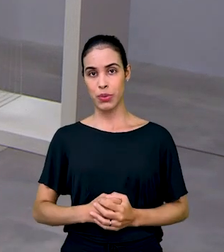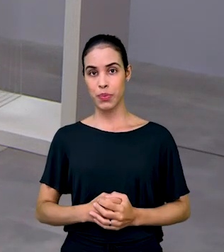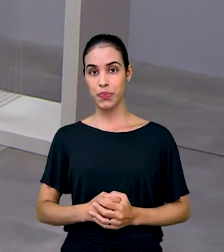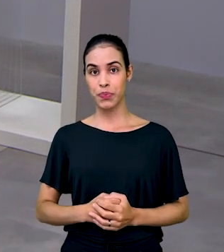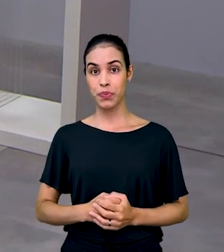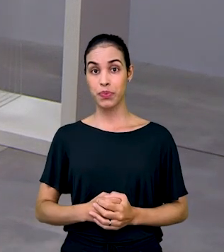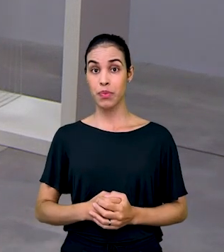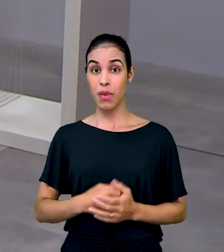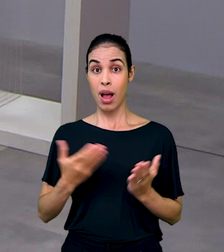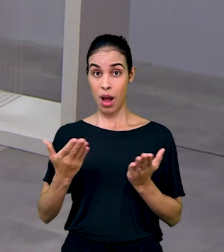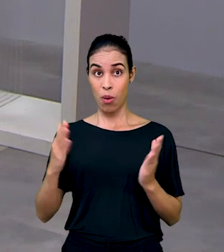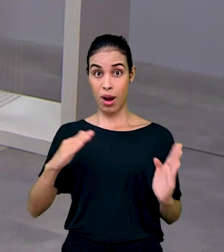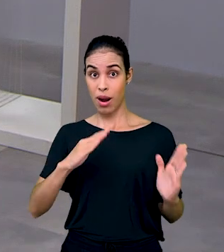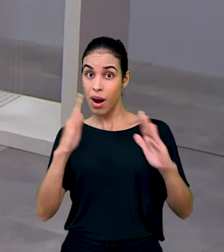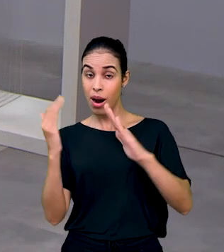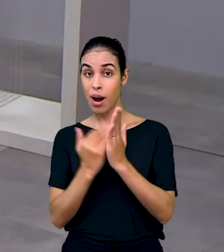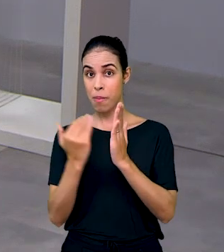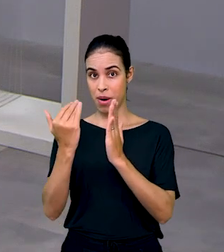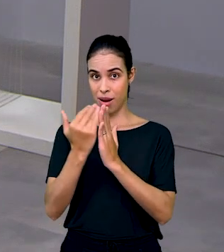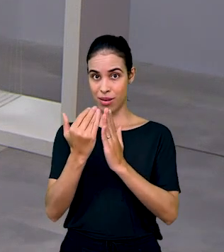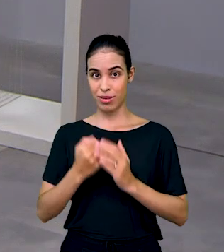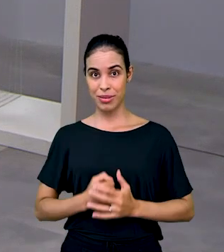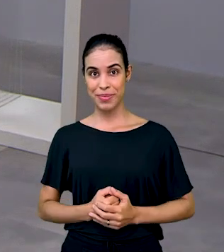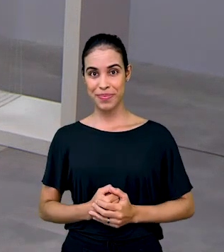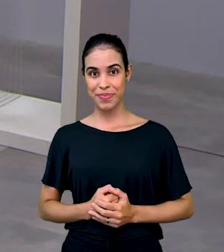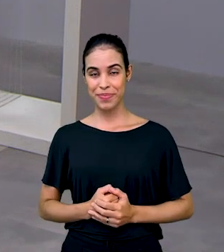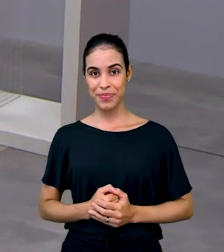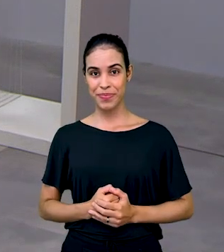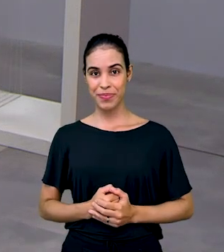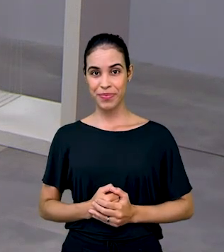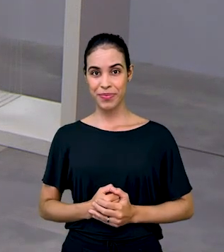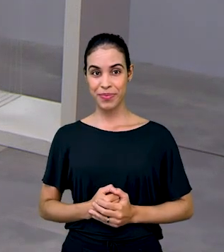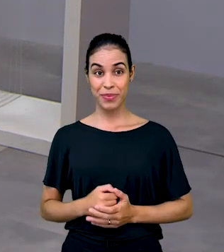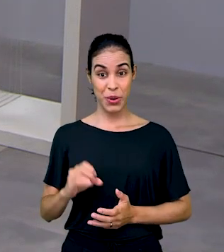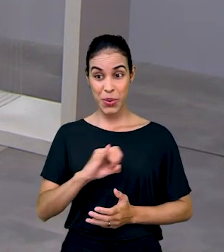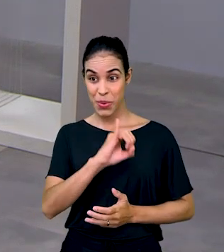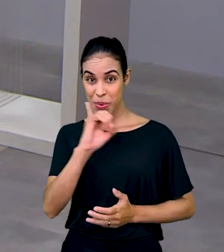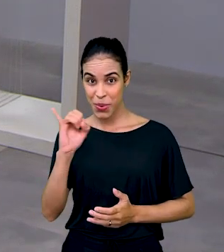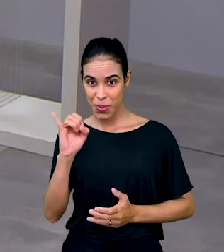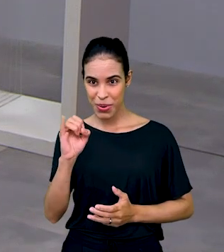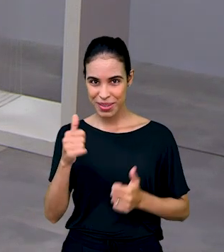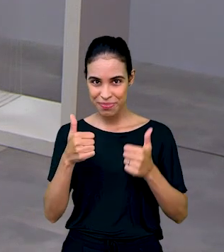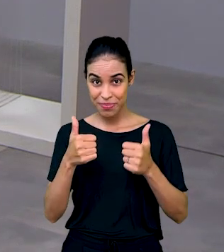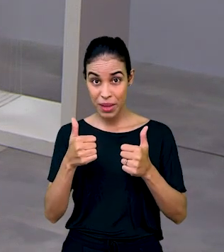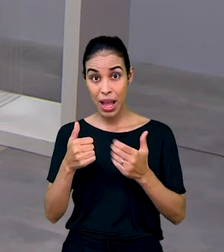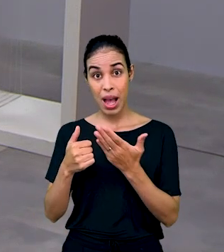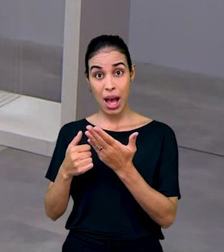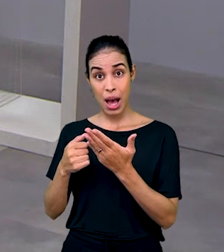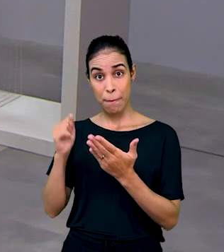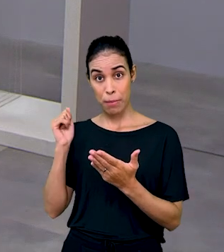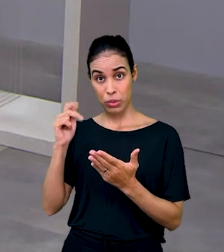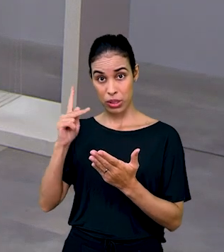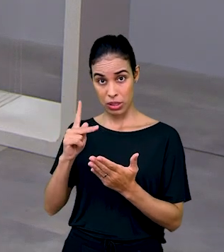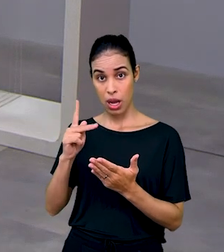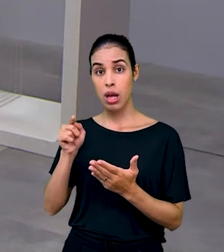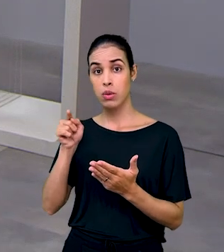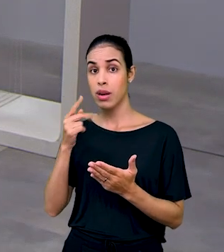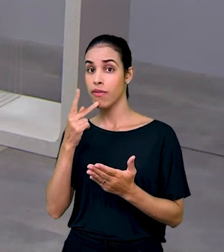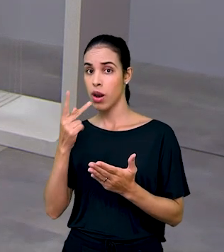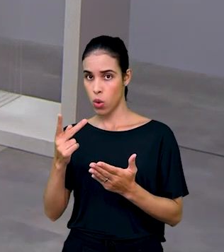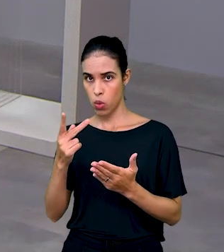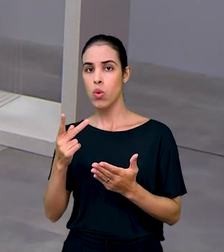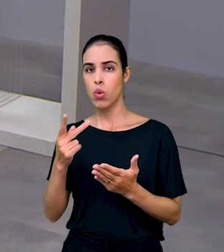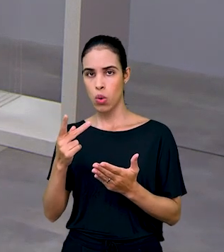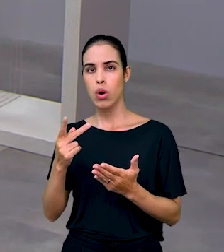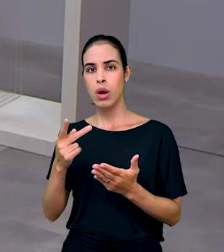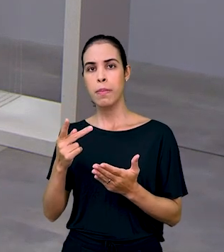caso pra gente, Luana, é a repórter Samantha Flor. Oi, Samantha. Olá, Anderson e Luana. O aposentado alegou que